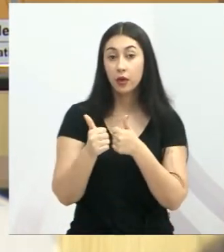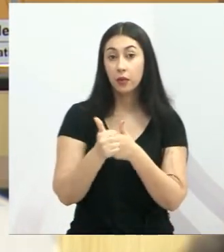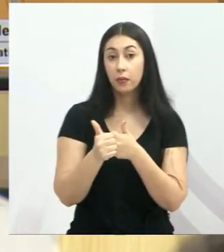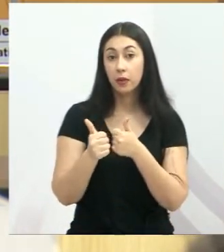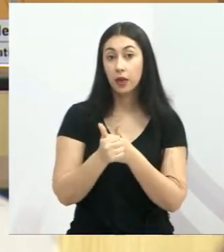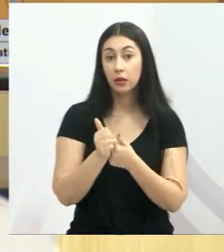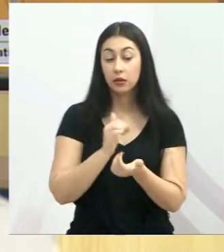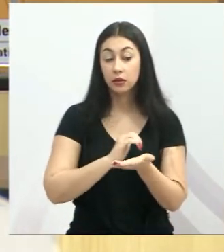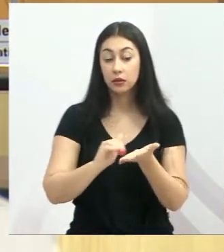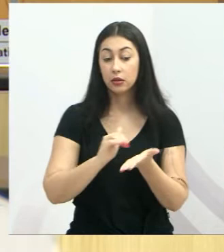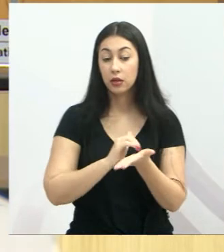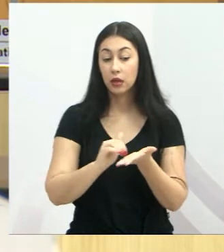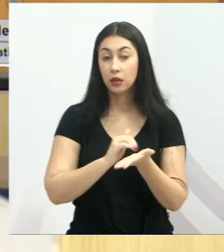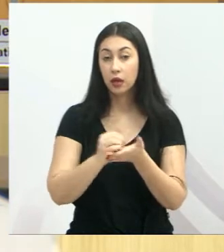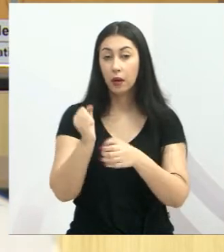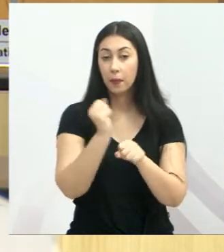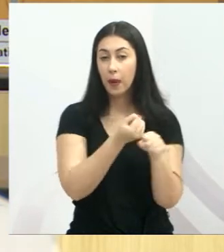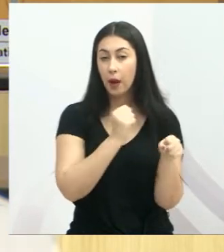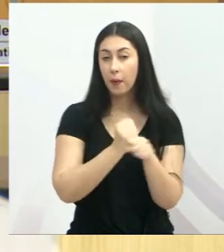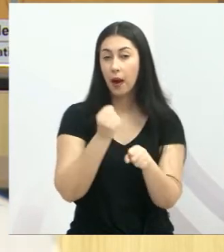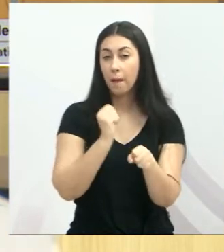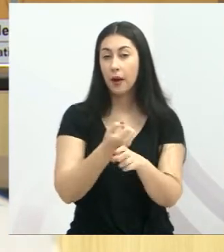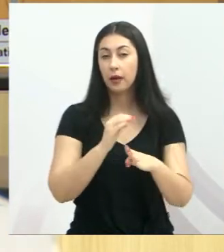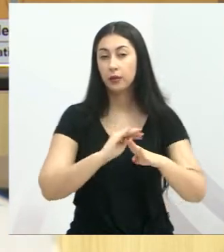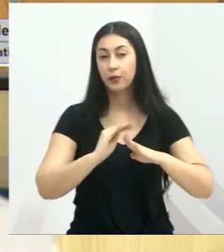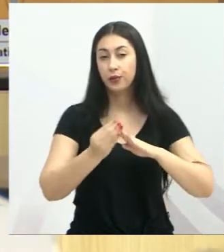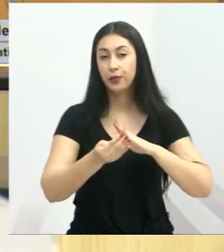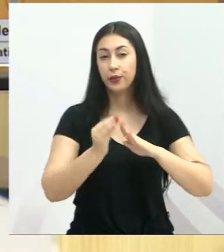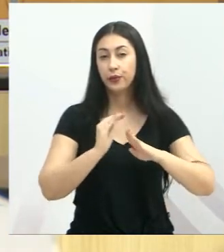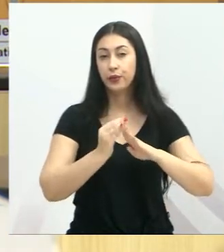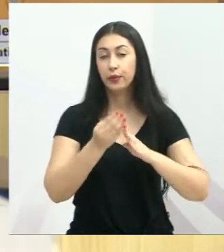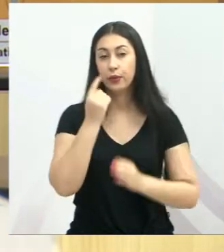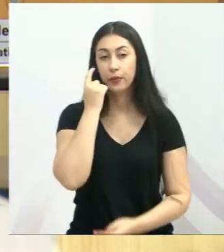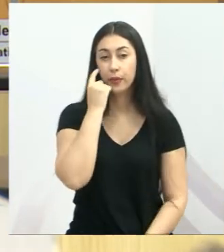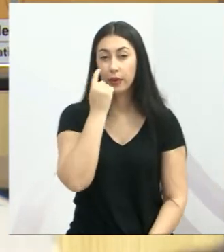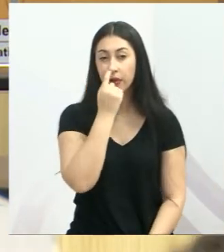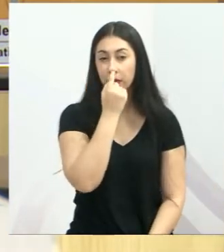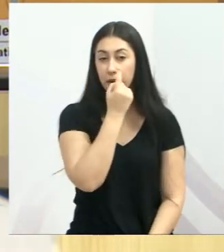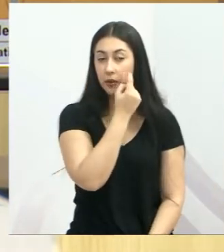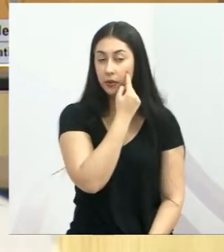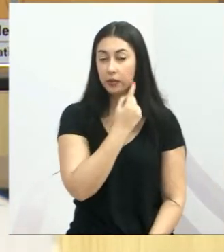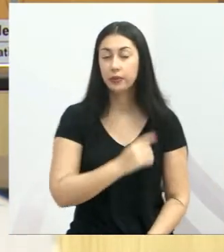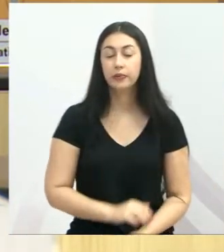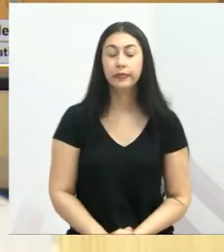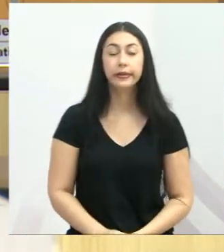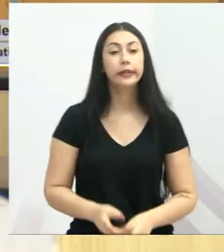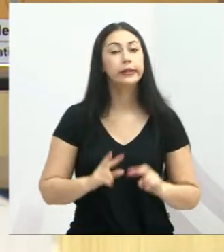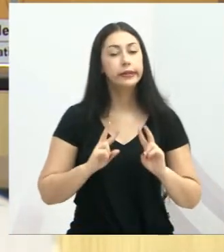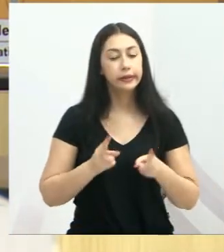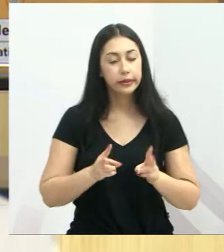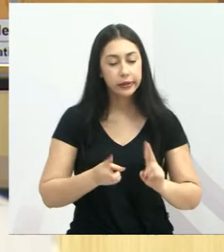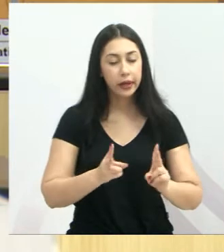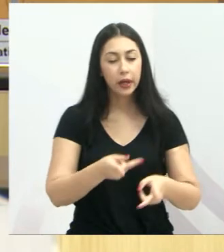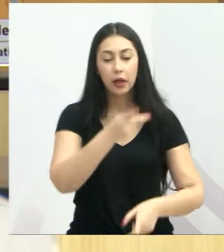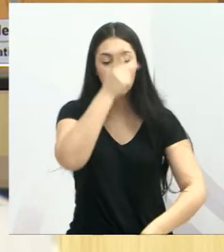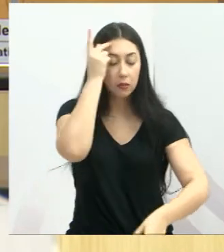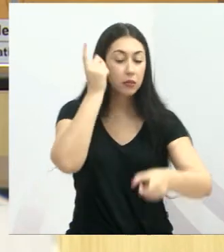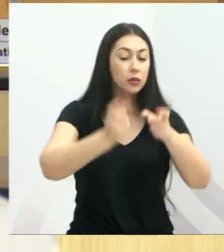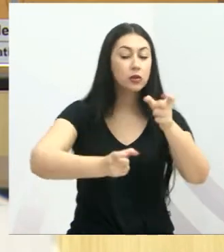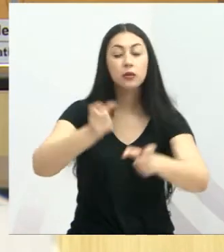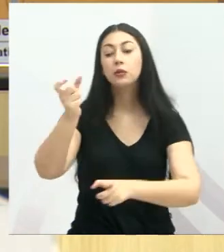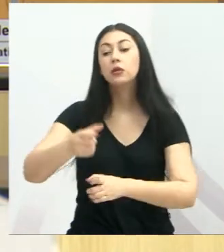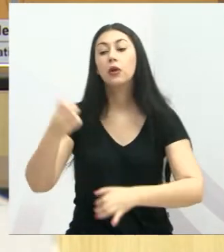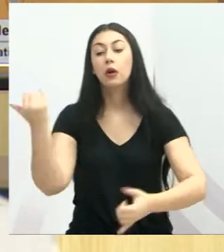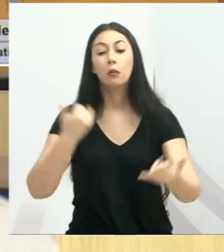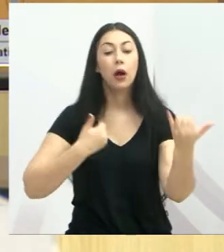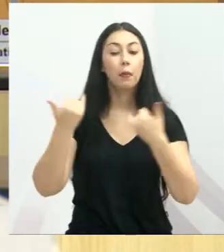Secretaria de Infraestrutura do município no Parque Meia Lua, em Jacareí. Registramos que todos os dias recebemos reclamações de munícipes